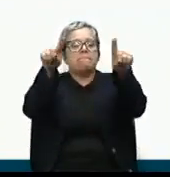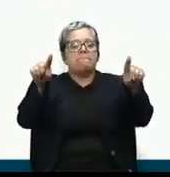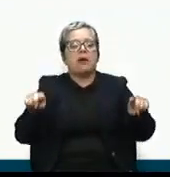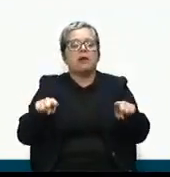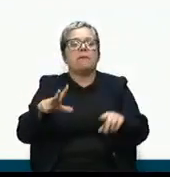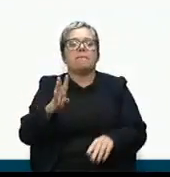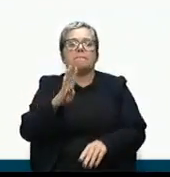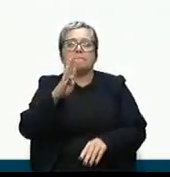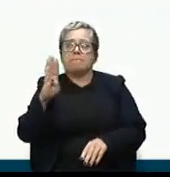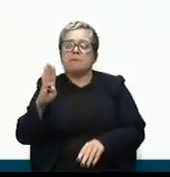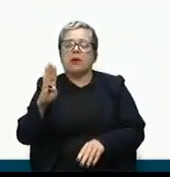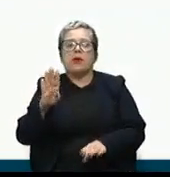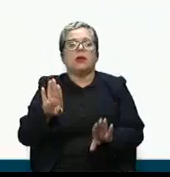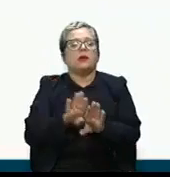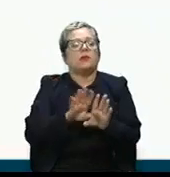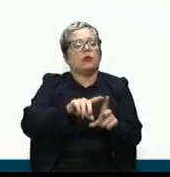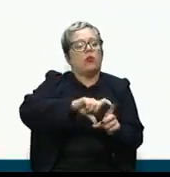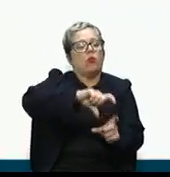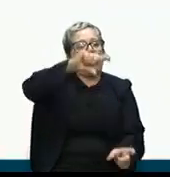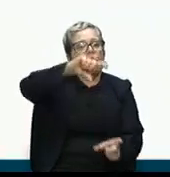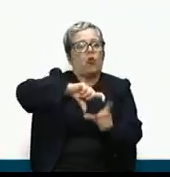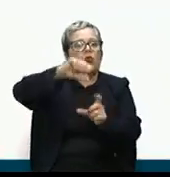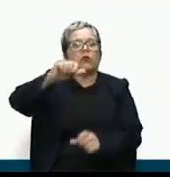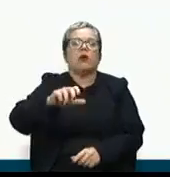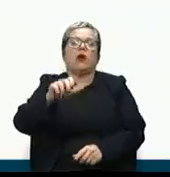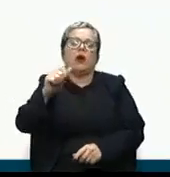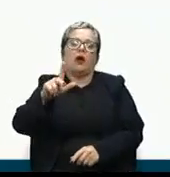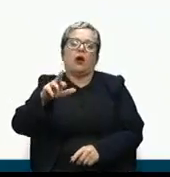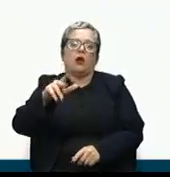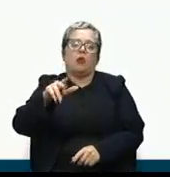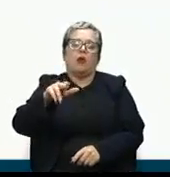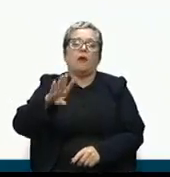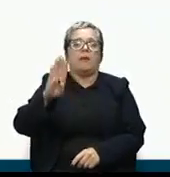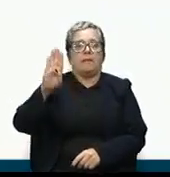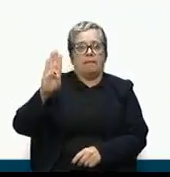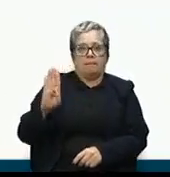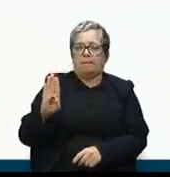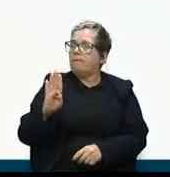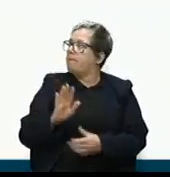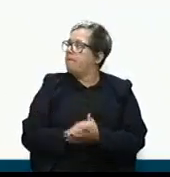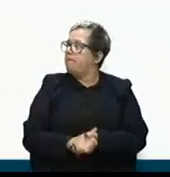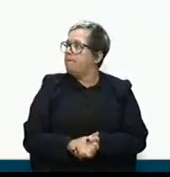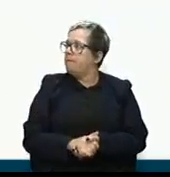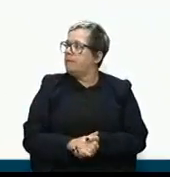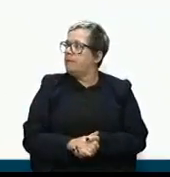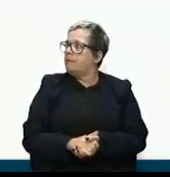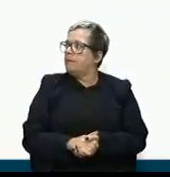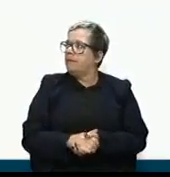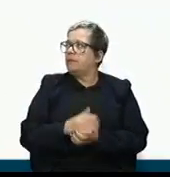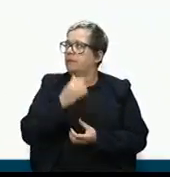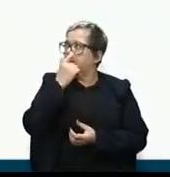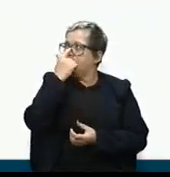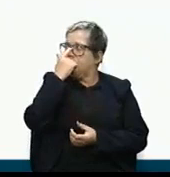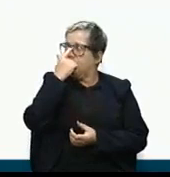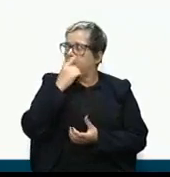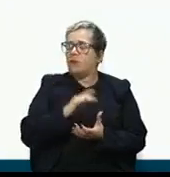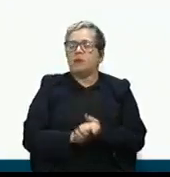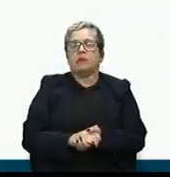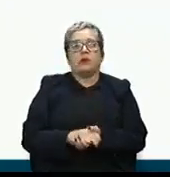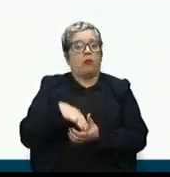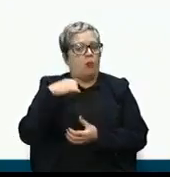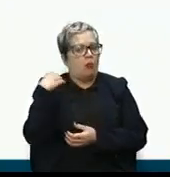a quantidade de colunas da matriz A igual à quantidade de colunas da matriz B. Então, isso é